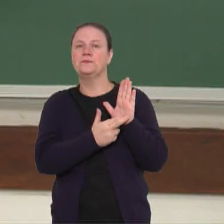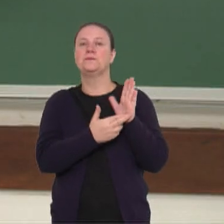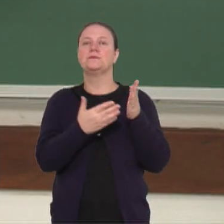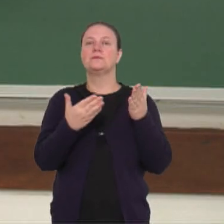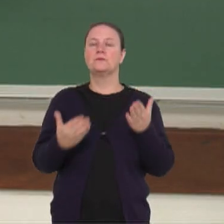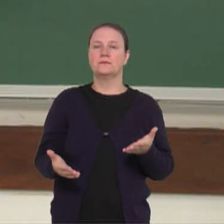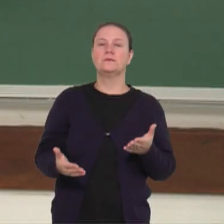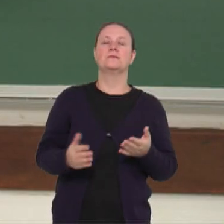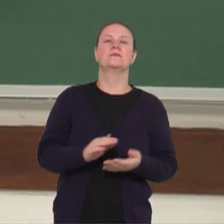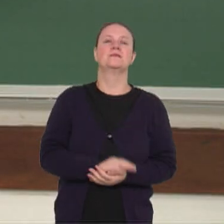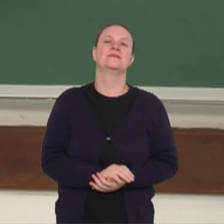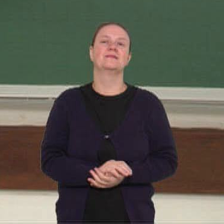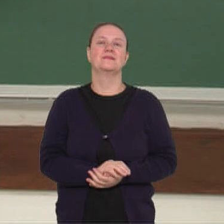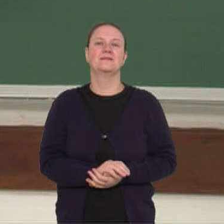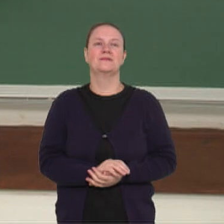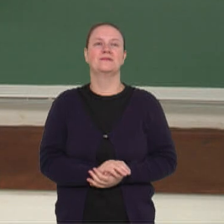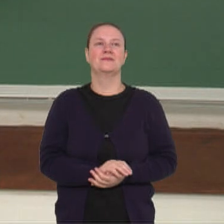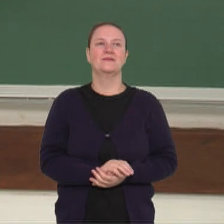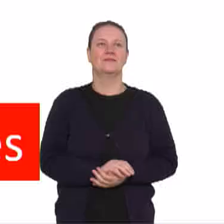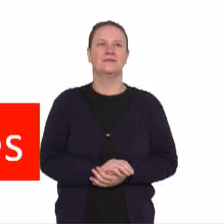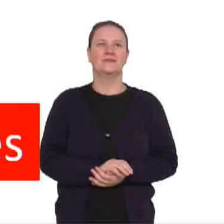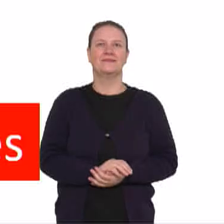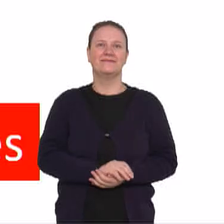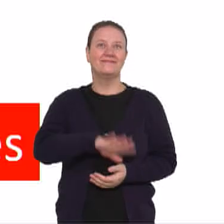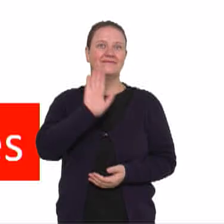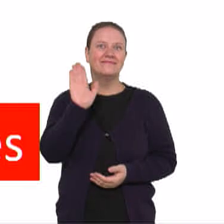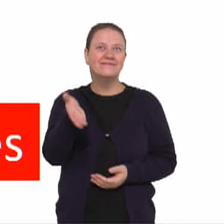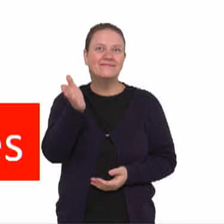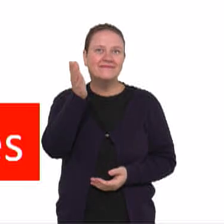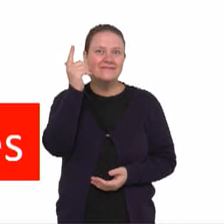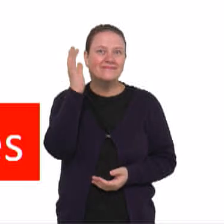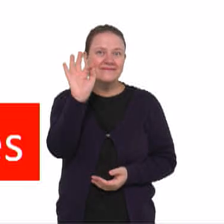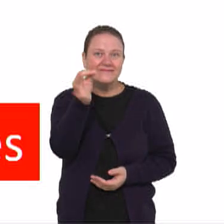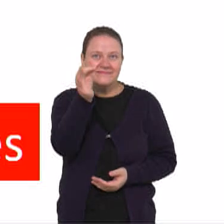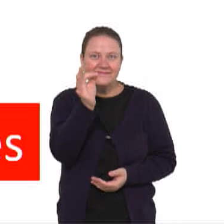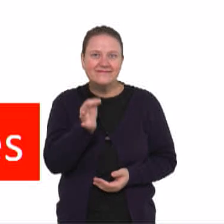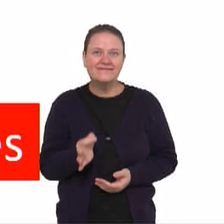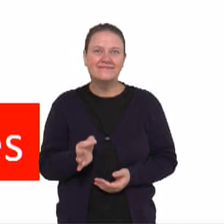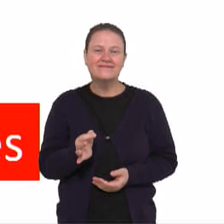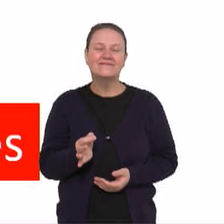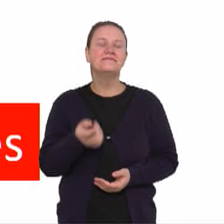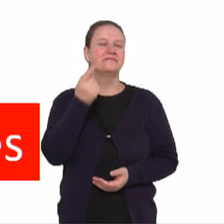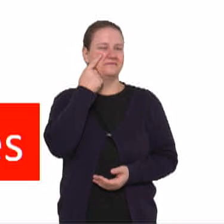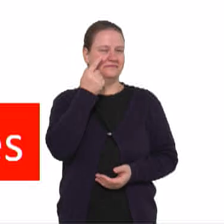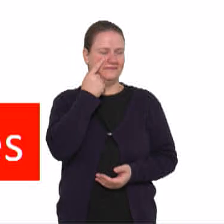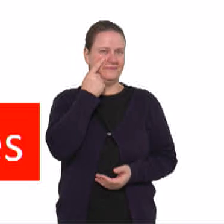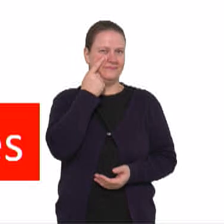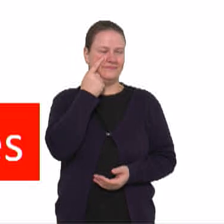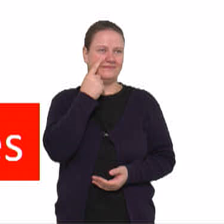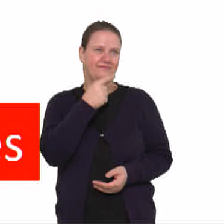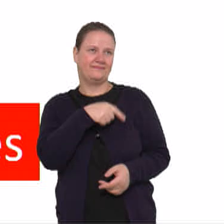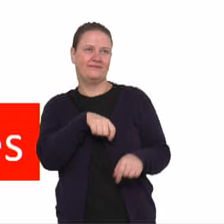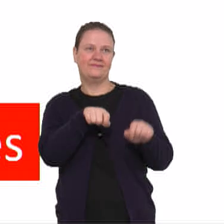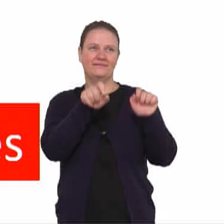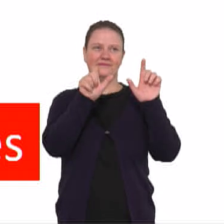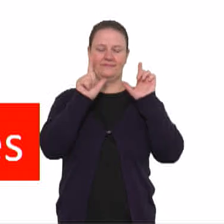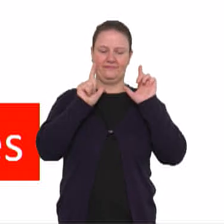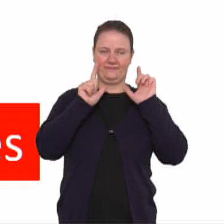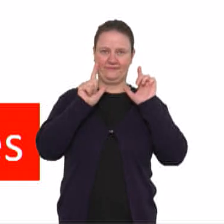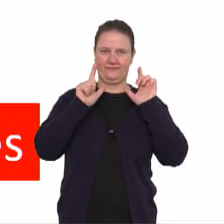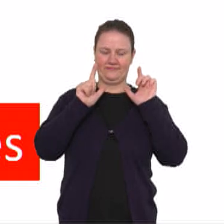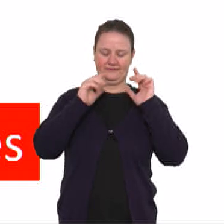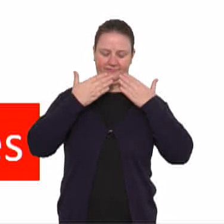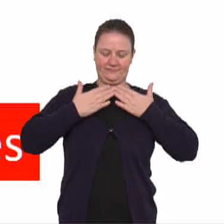Então, vamos lá. Será que vocês acertaram? Bem, vamos lá. Dress. O que é